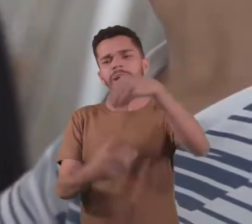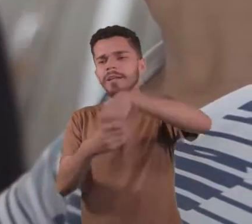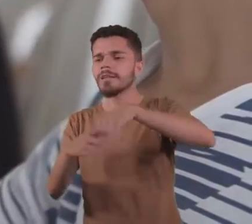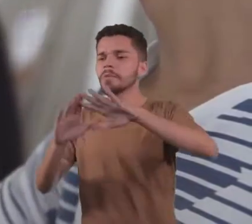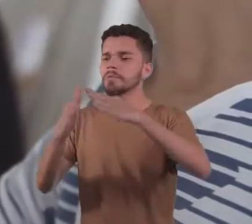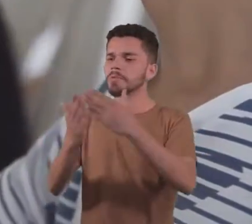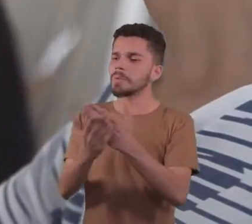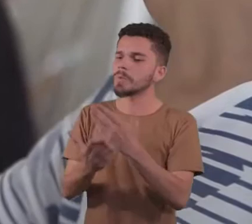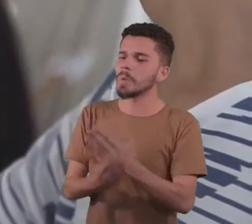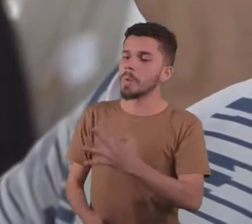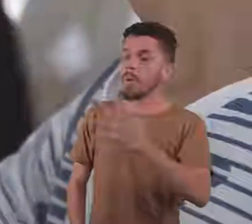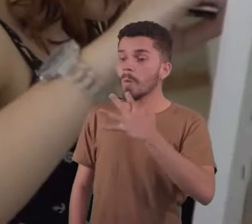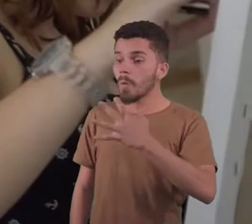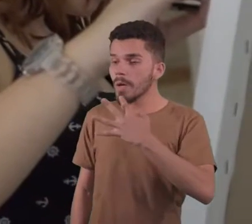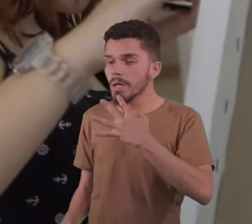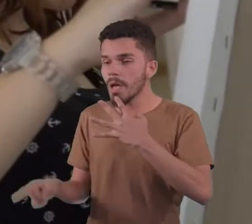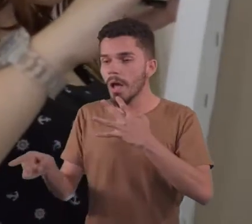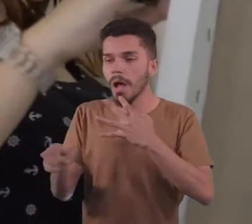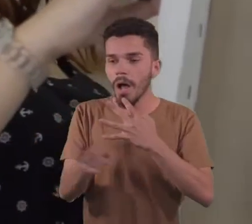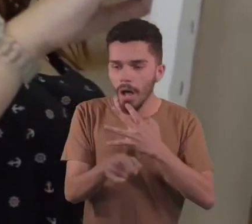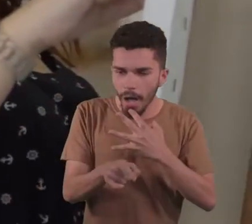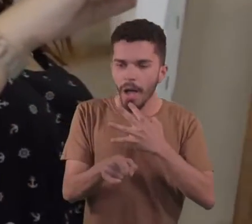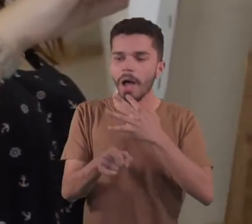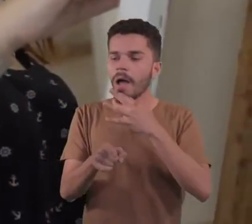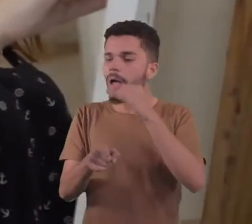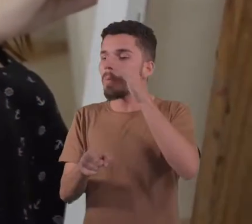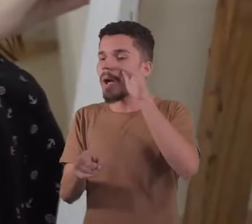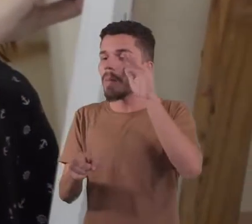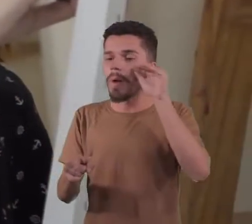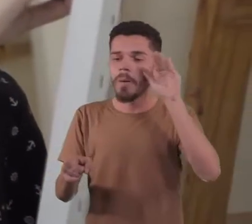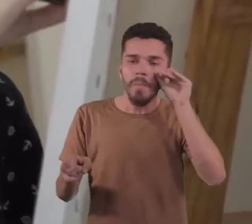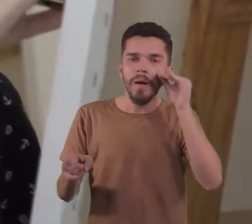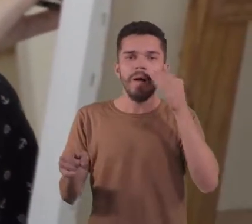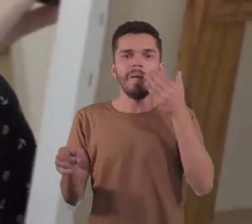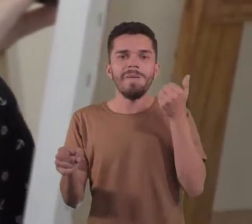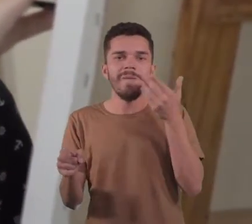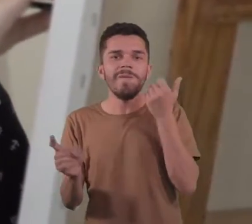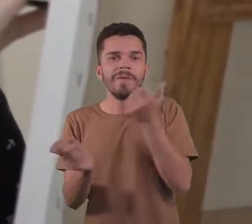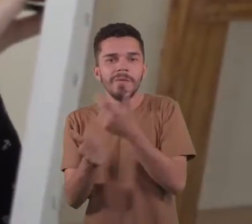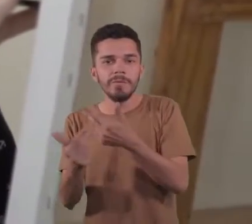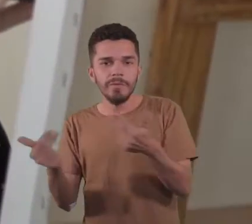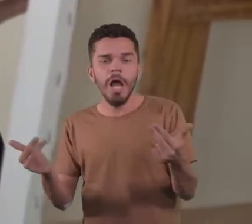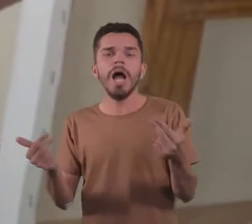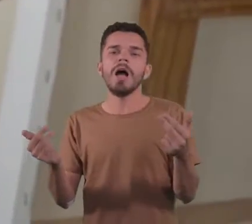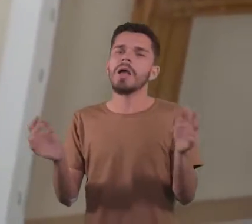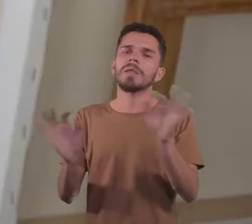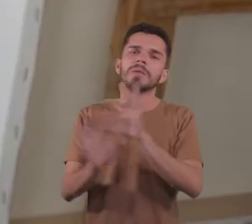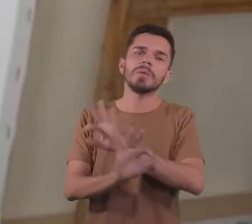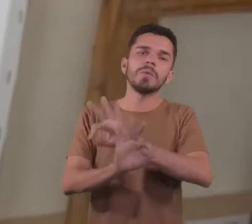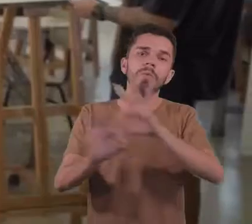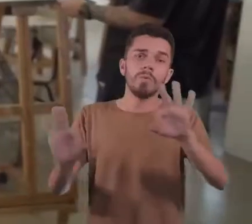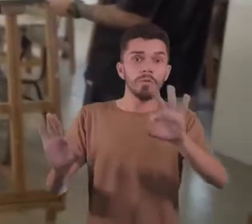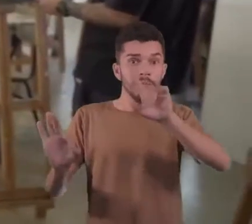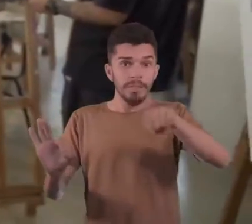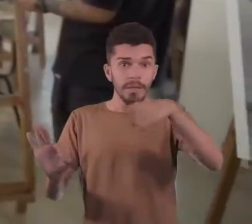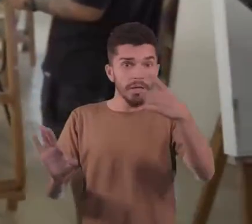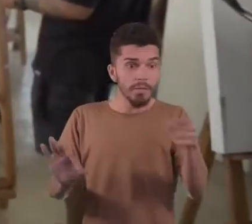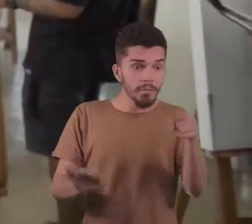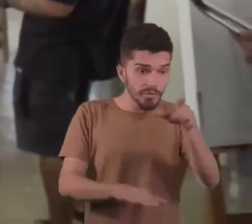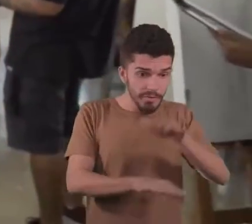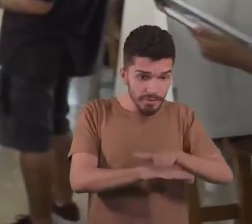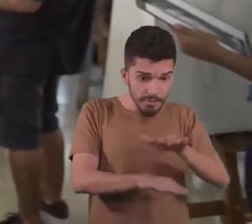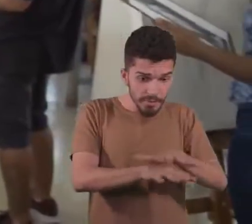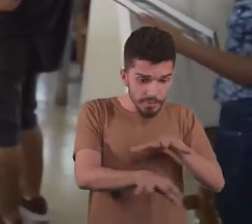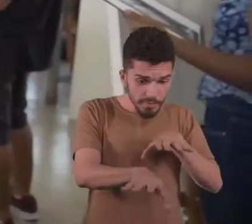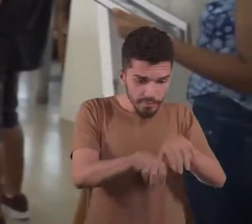dentro da escola, conhecer aquela dinâmica, observar muito, pensar muito sobre tudo que está acontecendo ali, para quando você